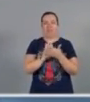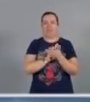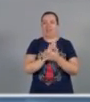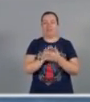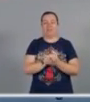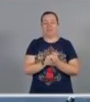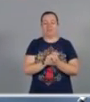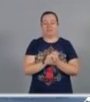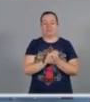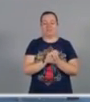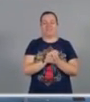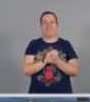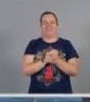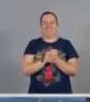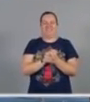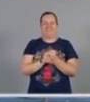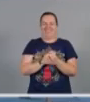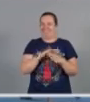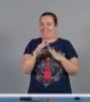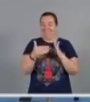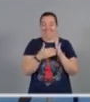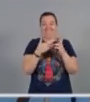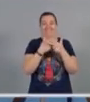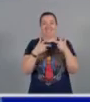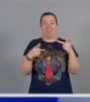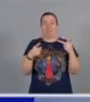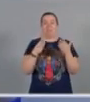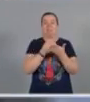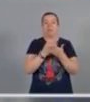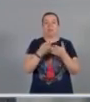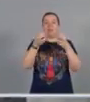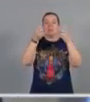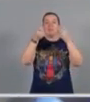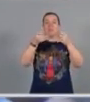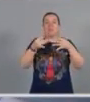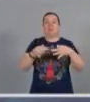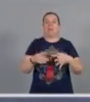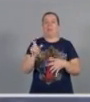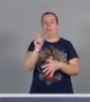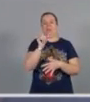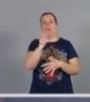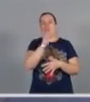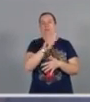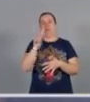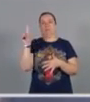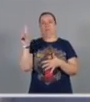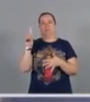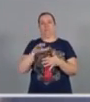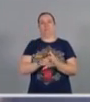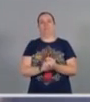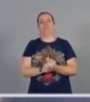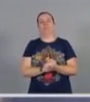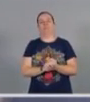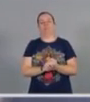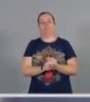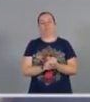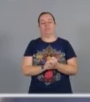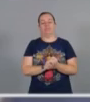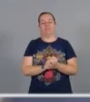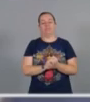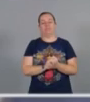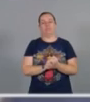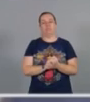castrado e tudo que ele presta a e começa a explicar a palavra o